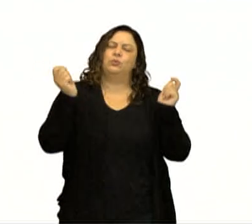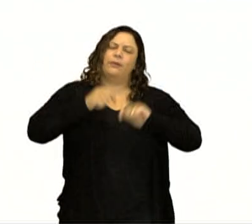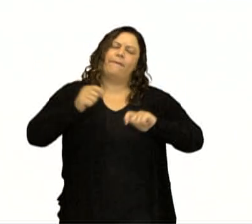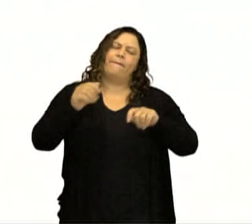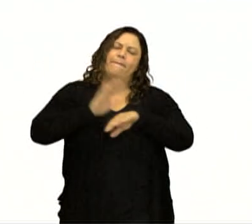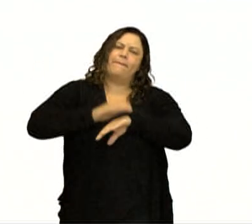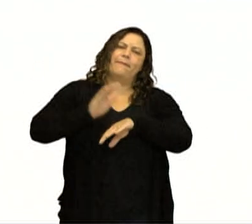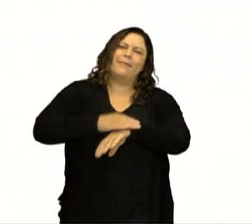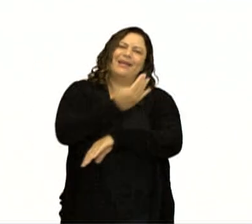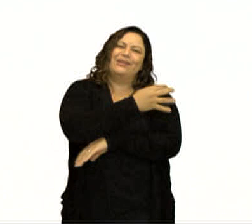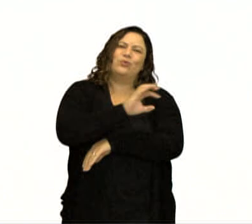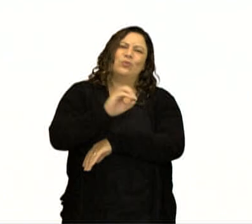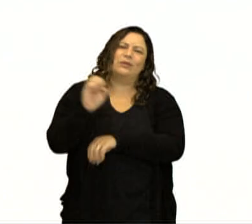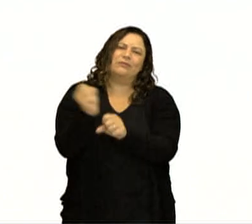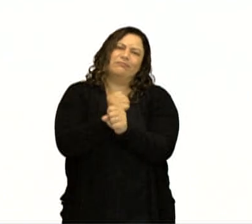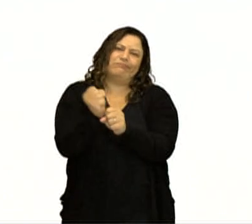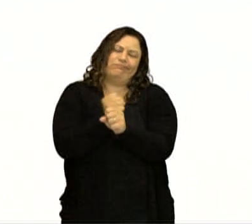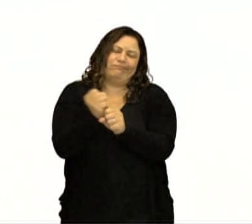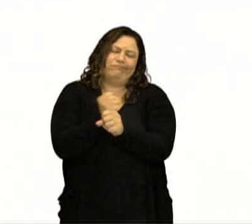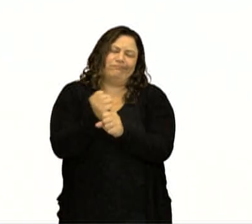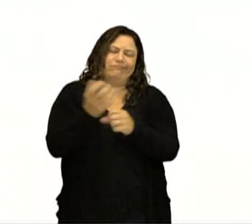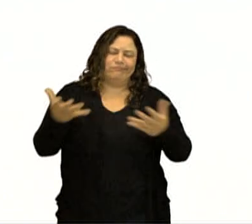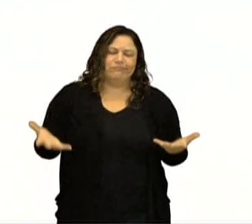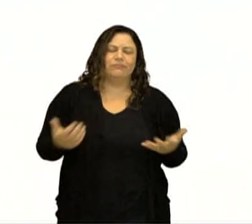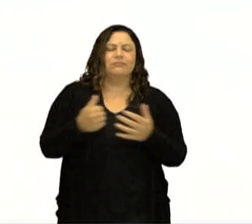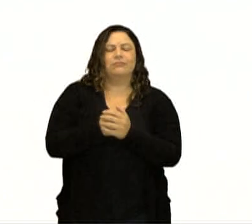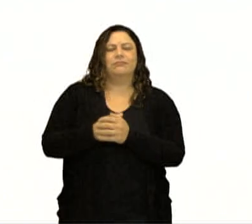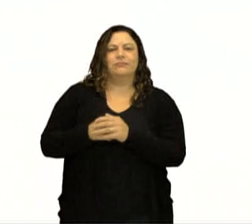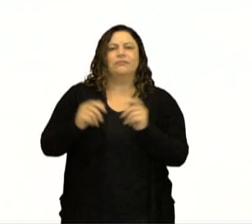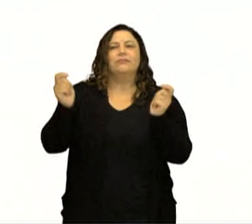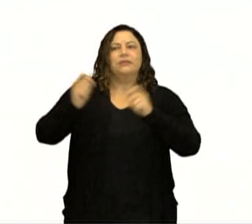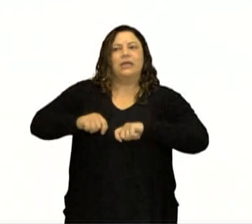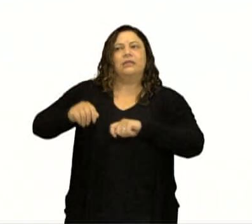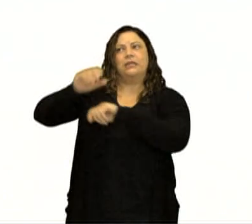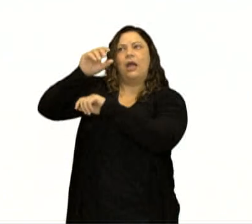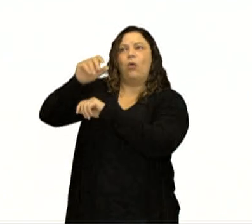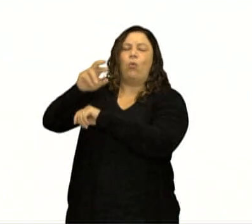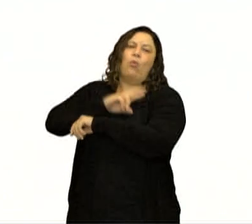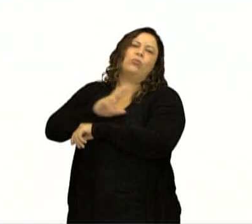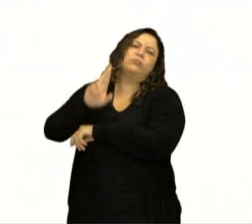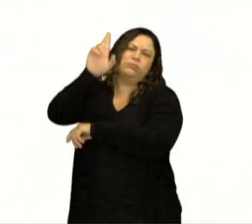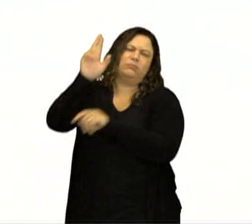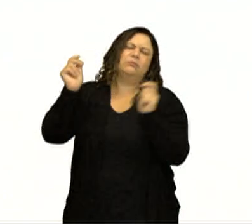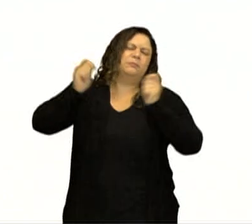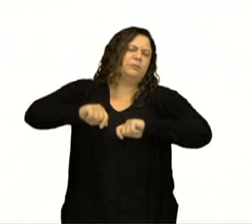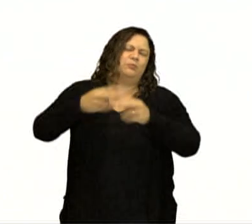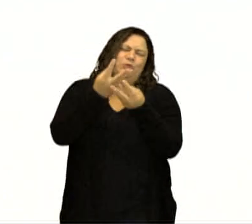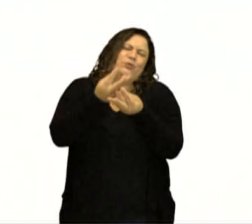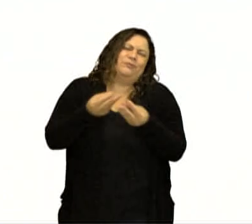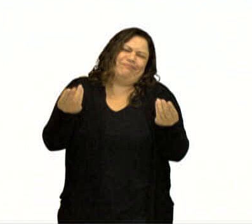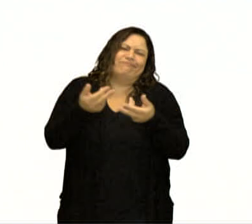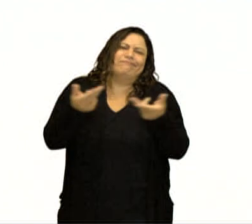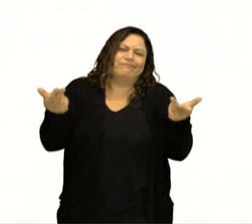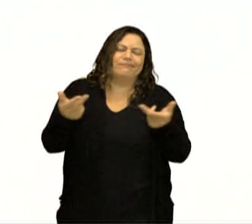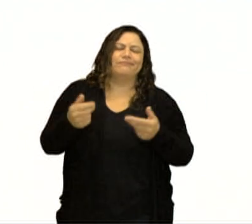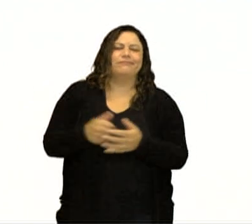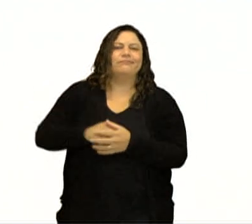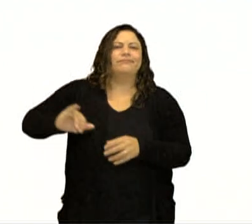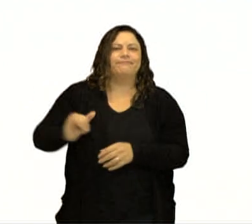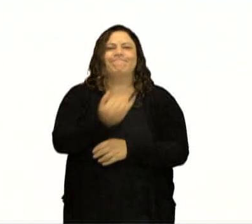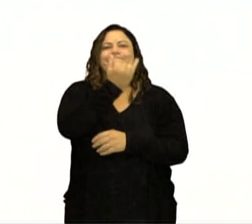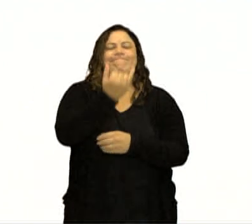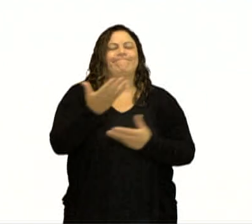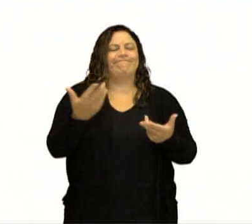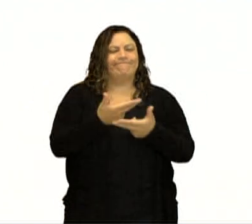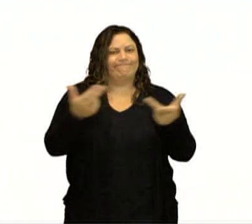anos. A nobreza, o clero ortodoxo, eles possuíam muitos privilégios. Enquanto esses